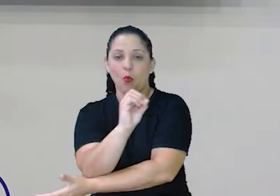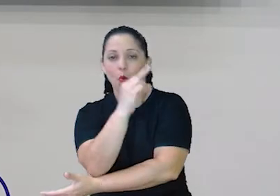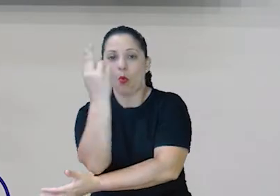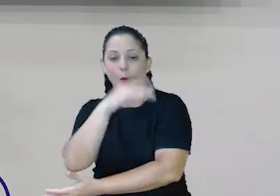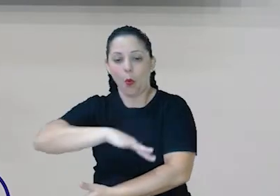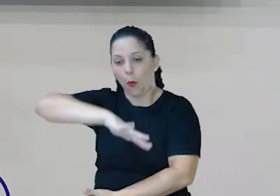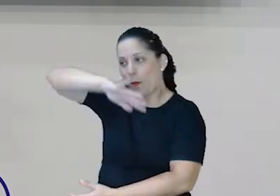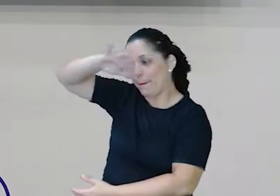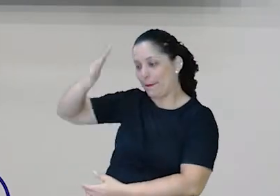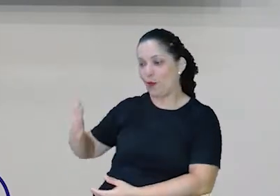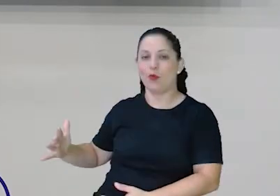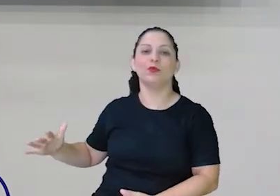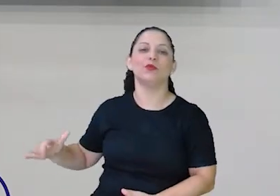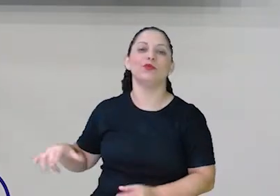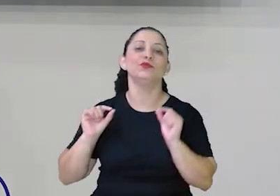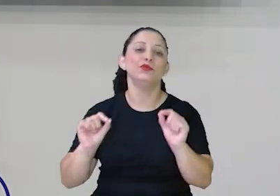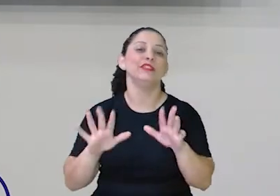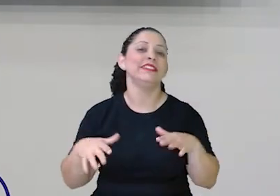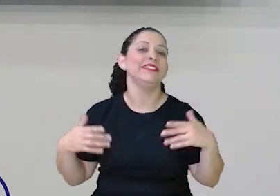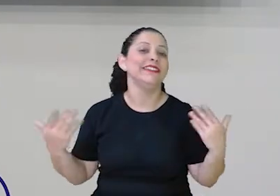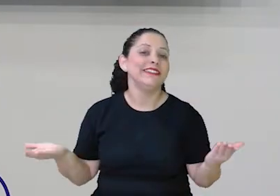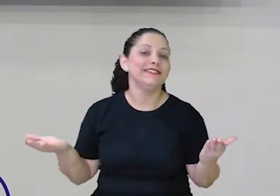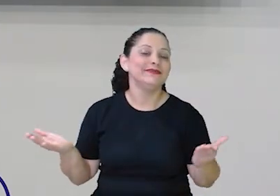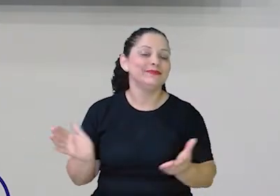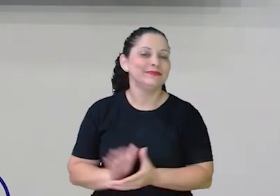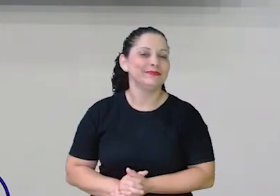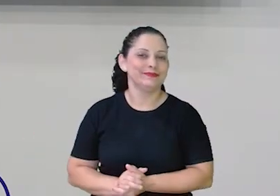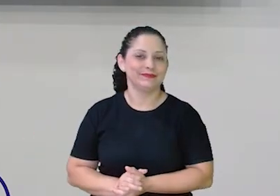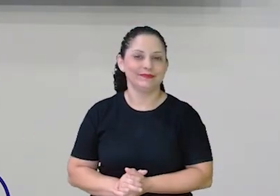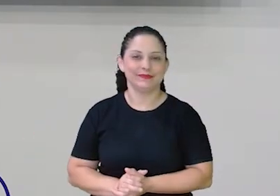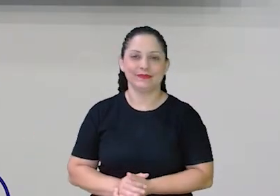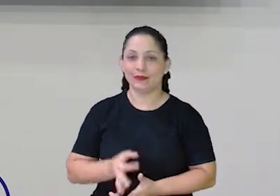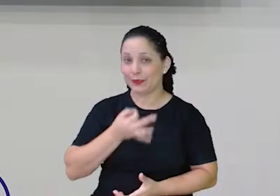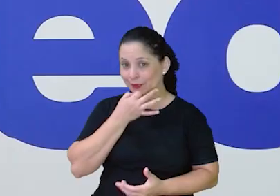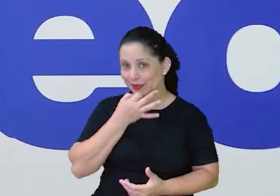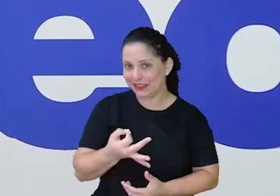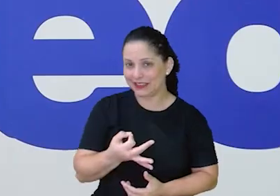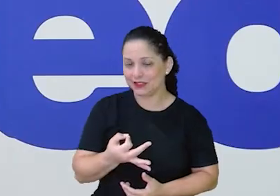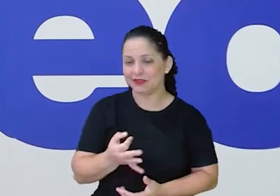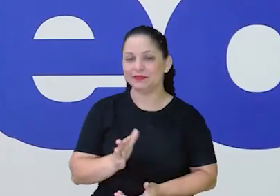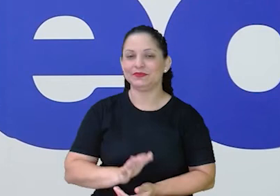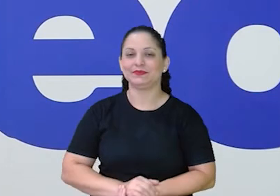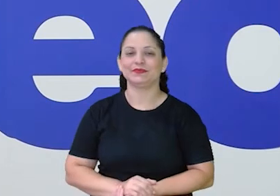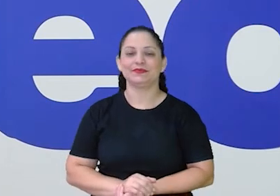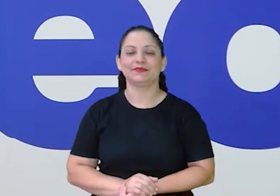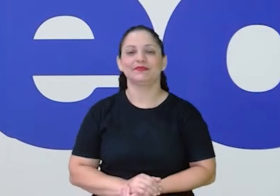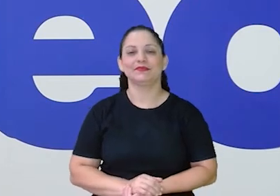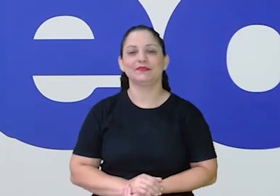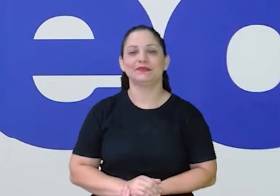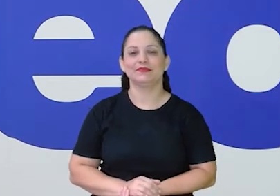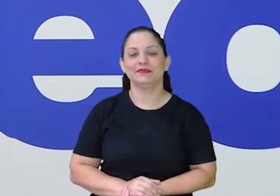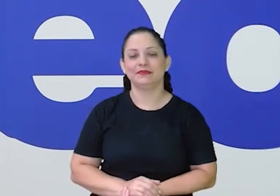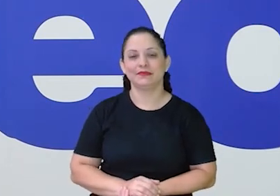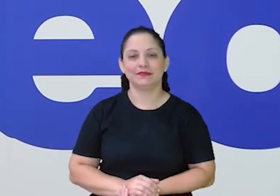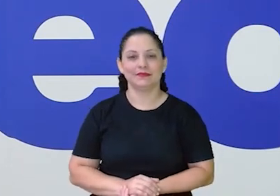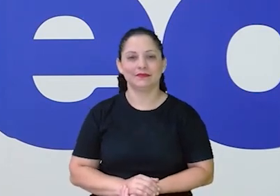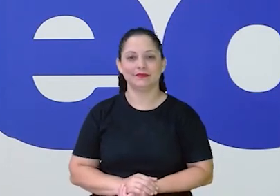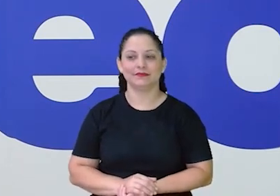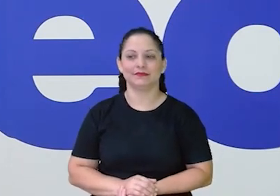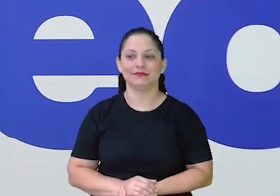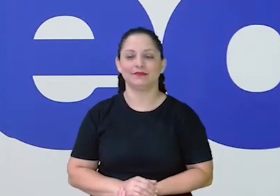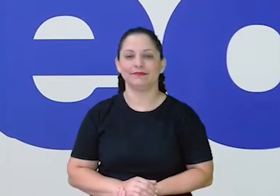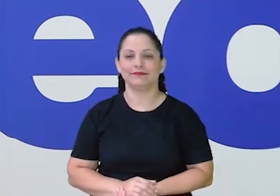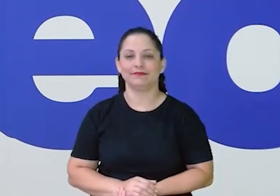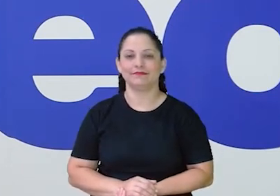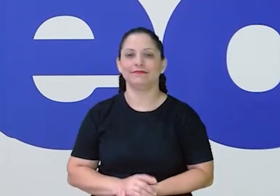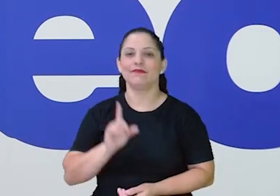a colina? E aí? E aí, professora Mauricéia, qual é o seu palpite? Qual é que será que tem mais? Olha, professora,